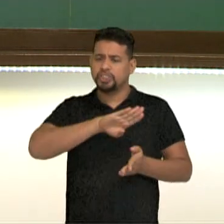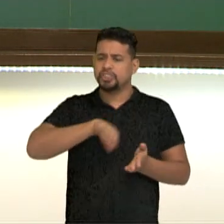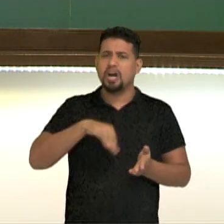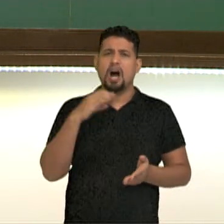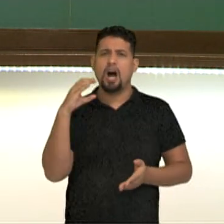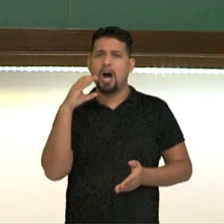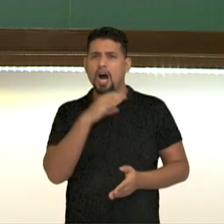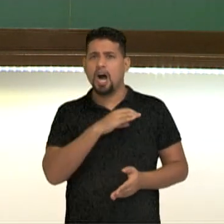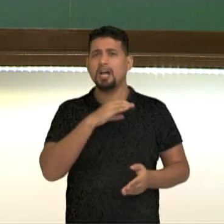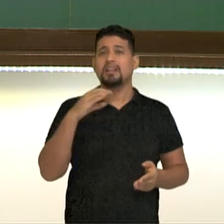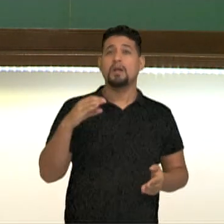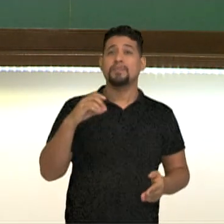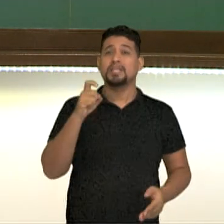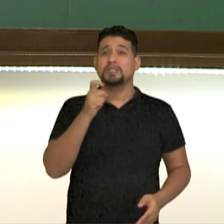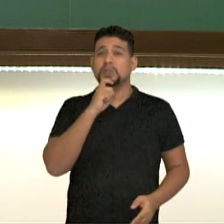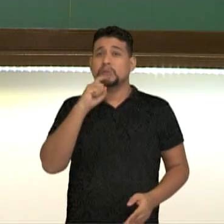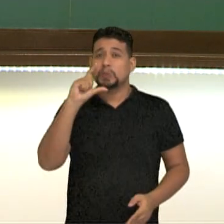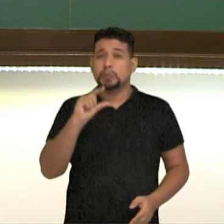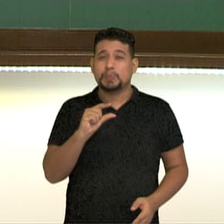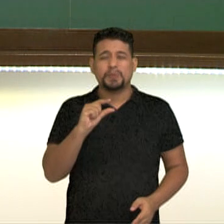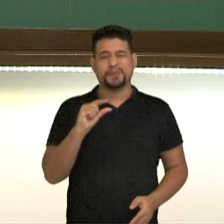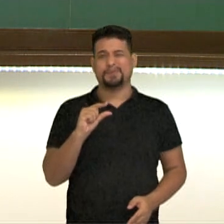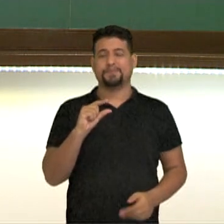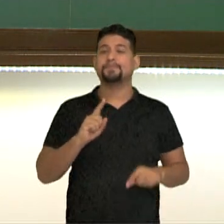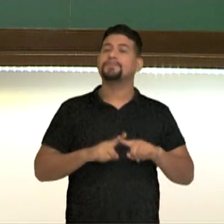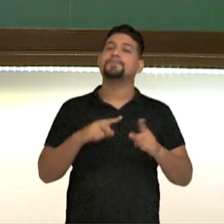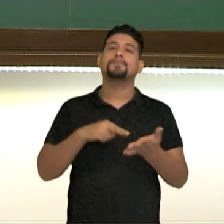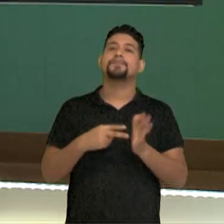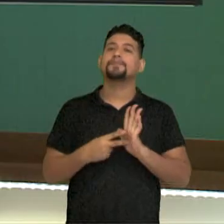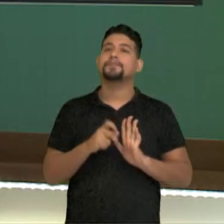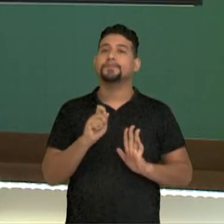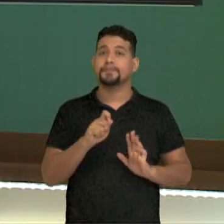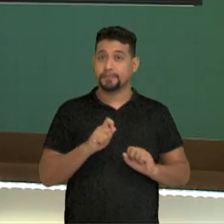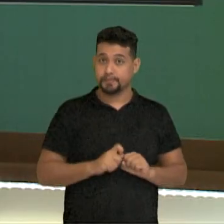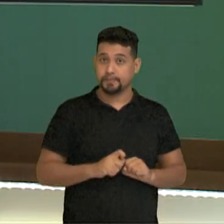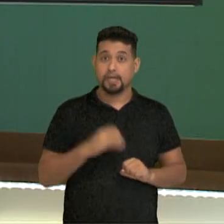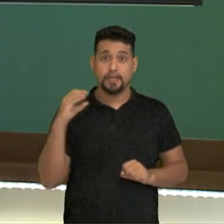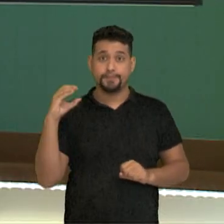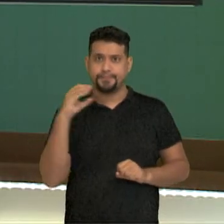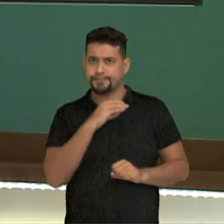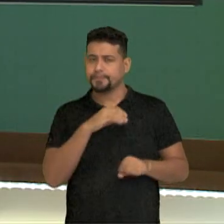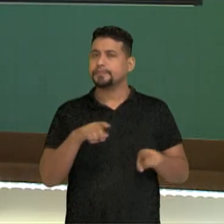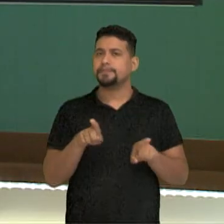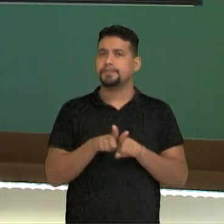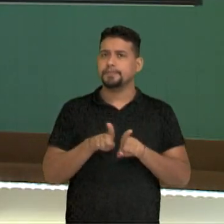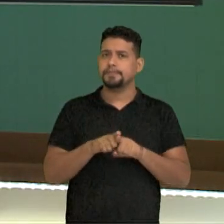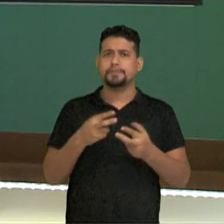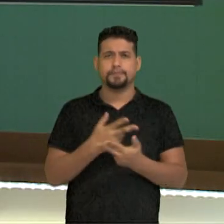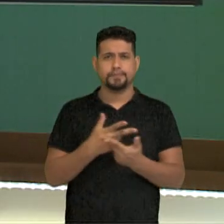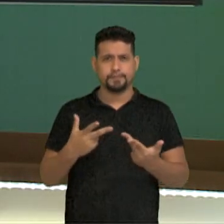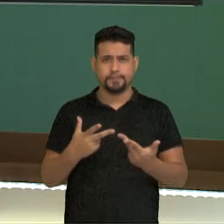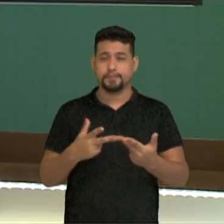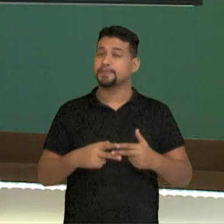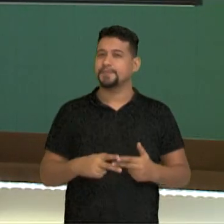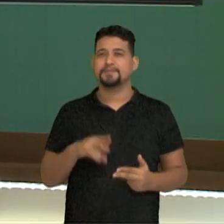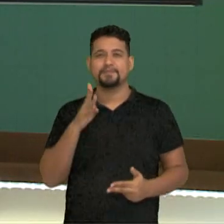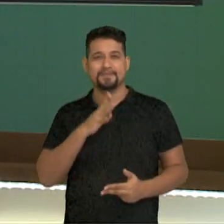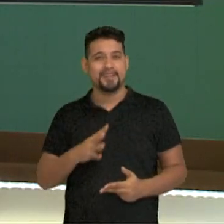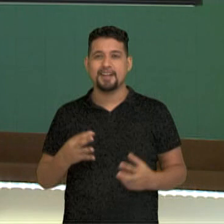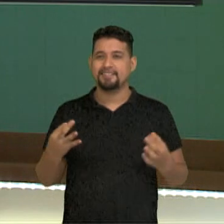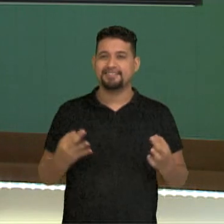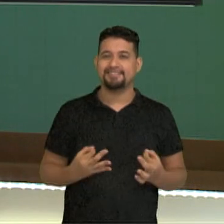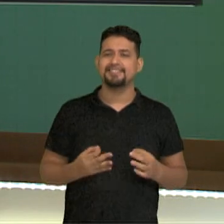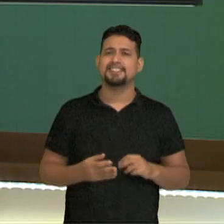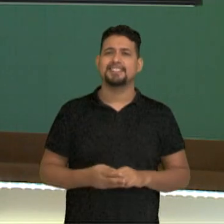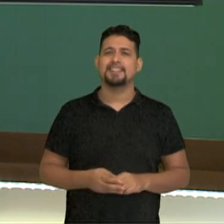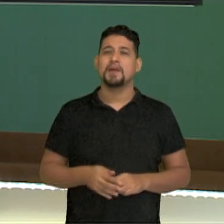calor e ele baixa muito pouco a temperatura. Isso quer dizer alto calor específico e alta capacidade térmica. Bacana?